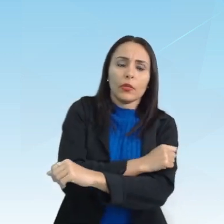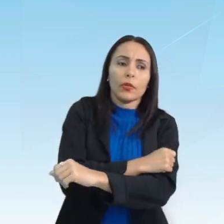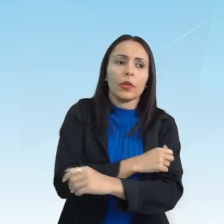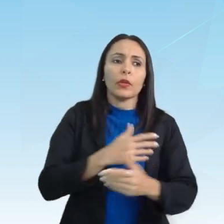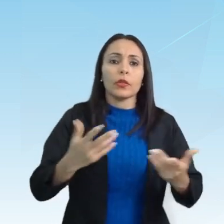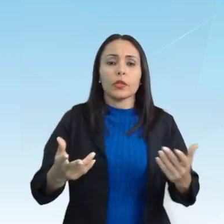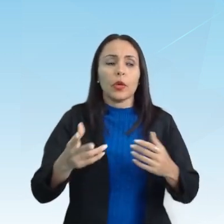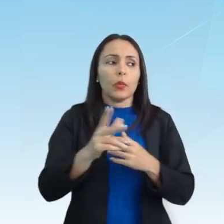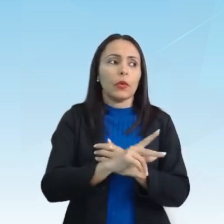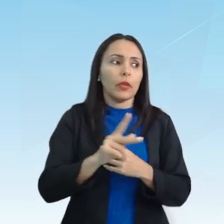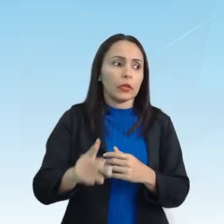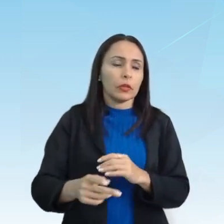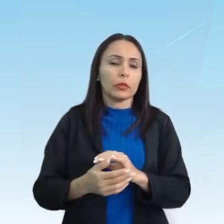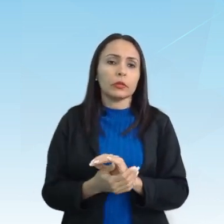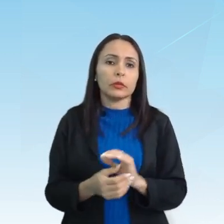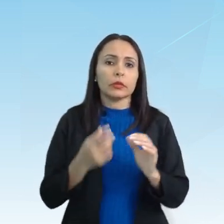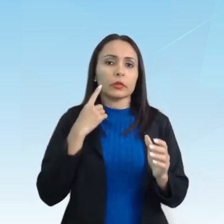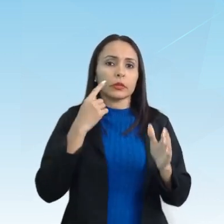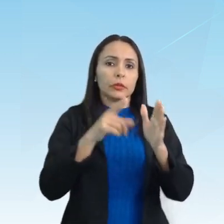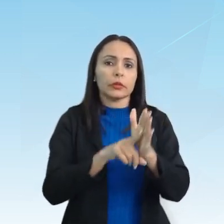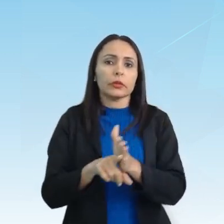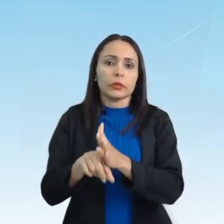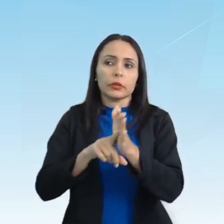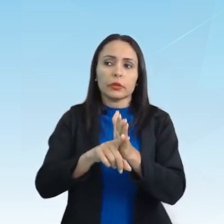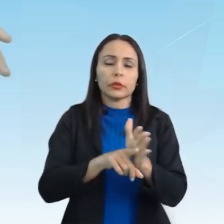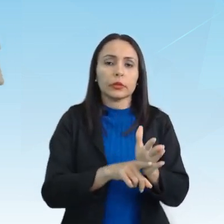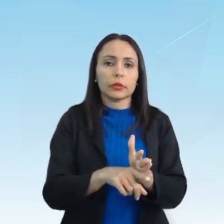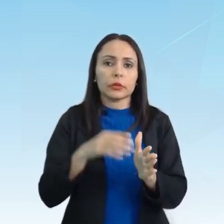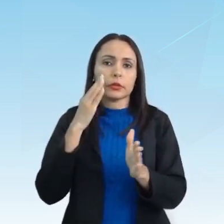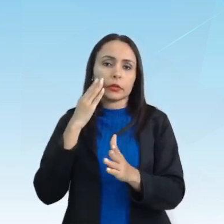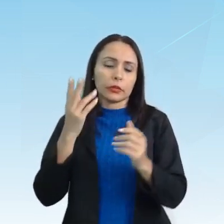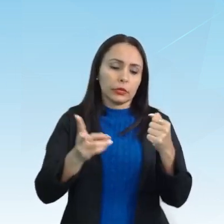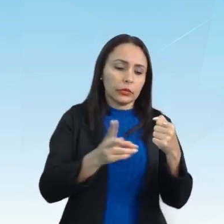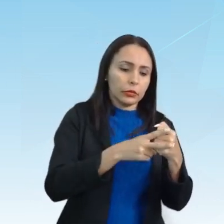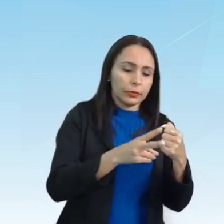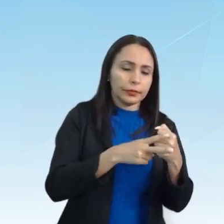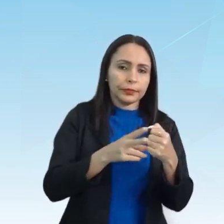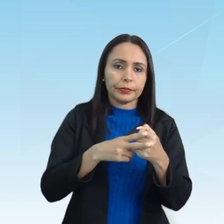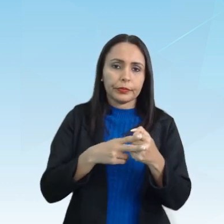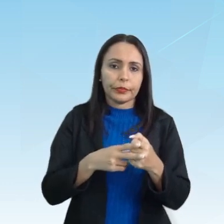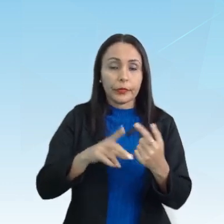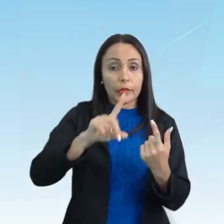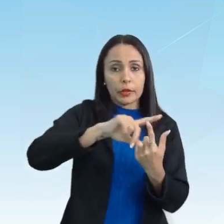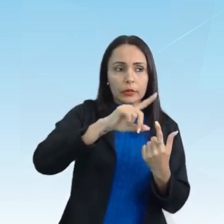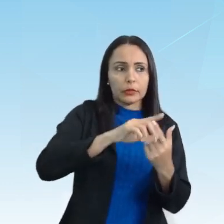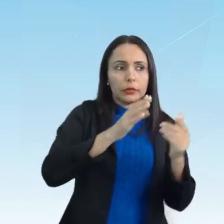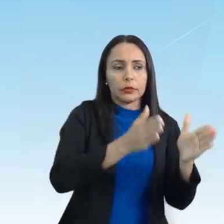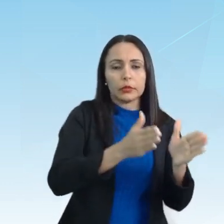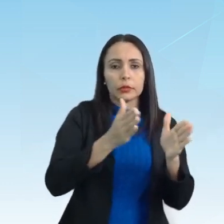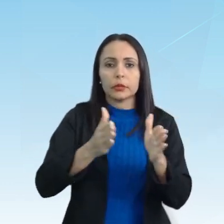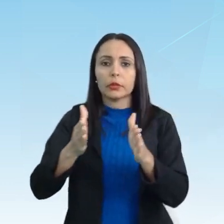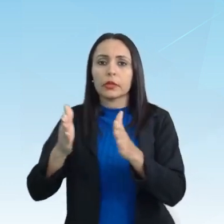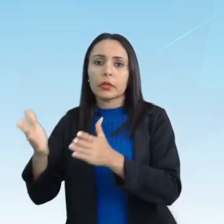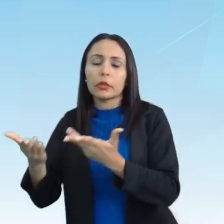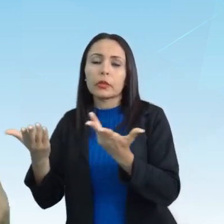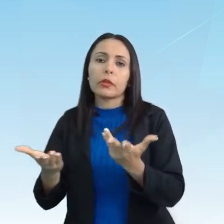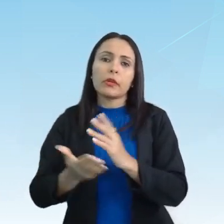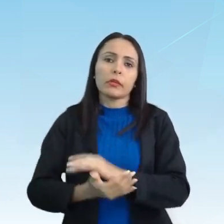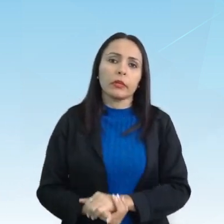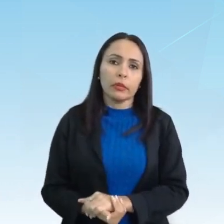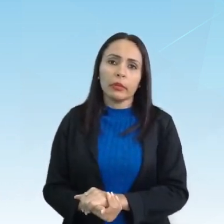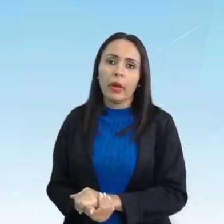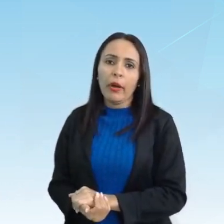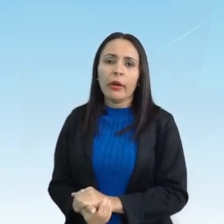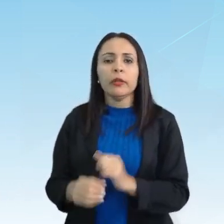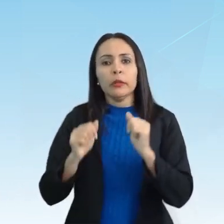seu professor, pesquisar a relação dos verbos diretos, o indireto, os verbos intransitivos? Podem